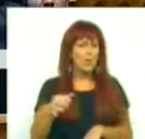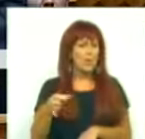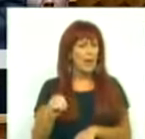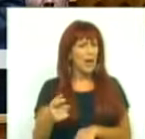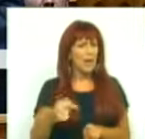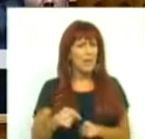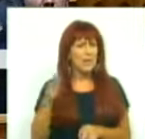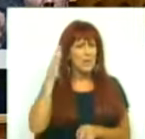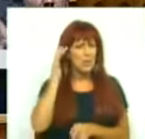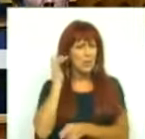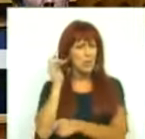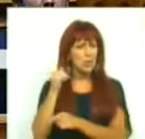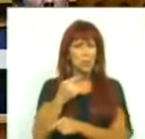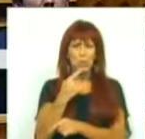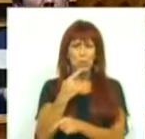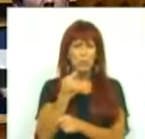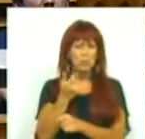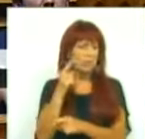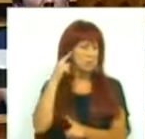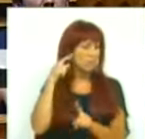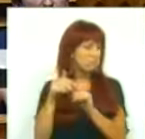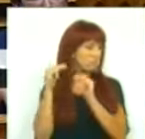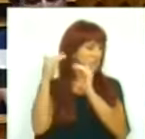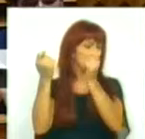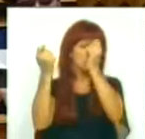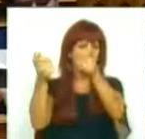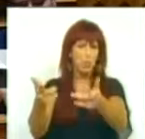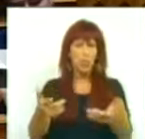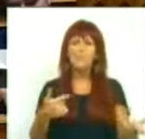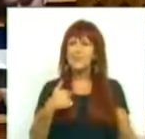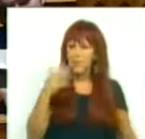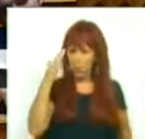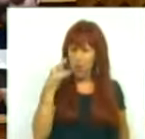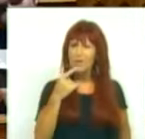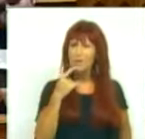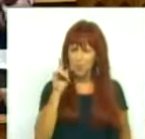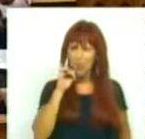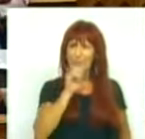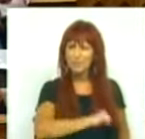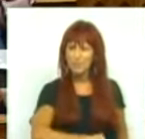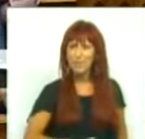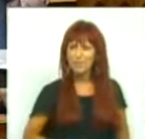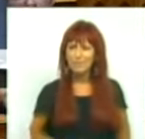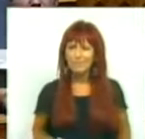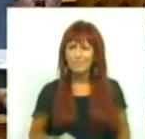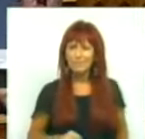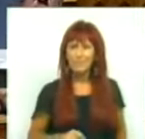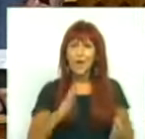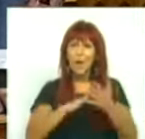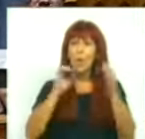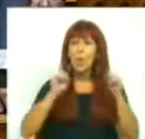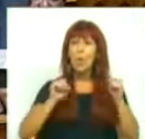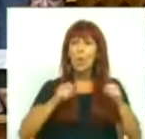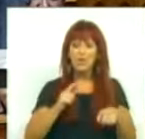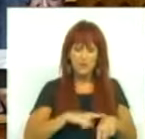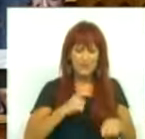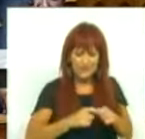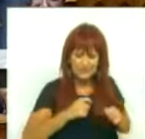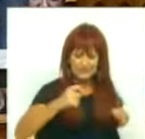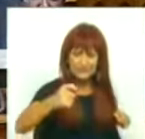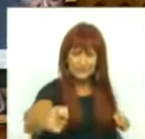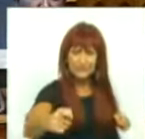Partido Socialista considerou muito pouco ambicioso, mas que eu julgo que é muito importante. O acordo para a